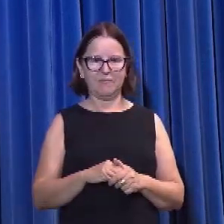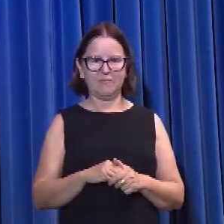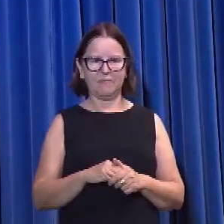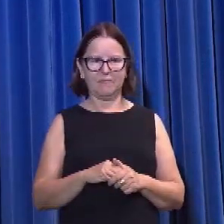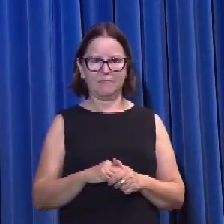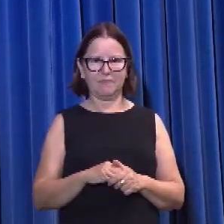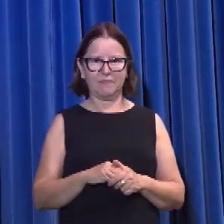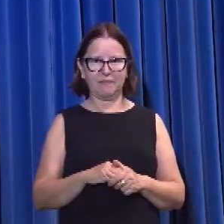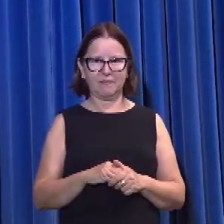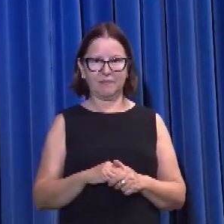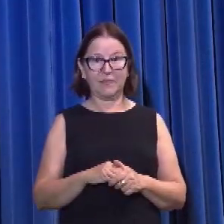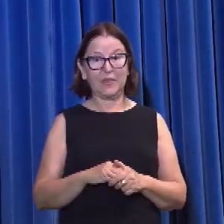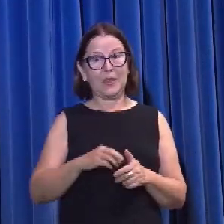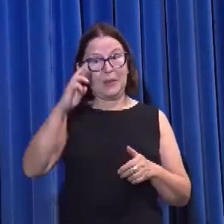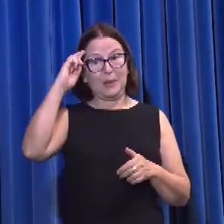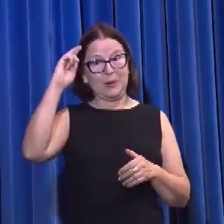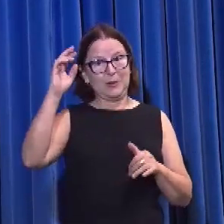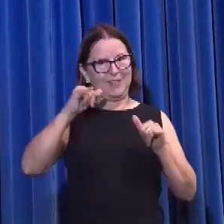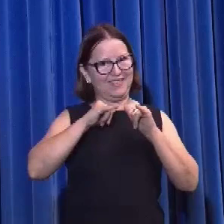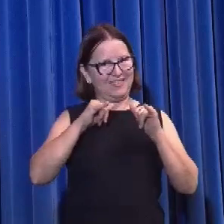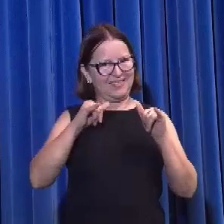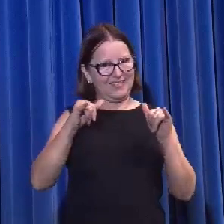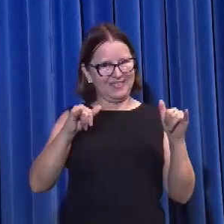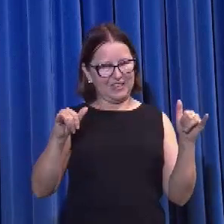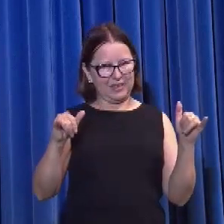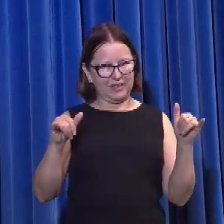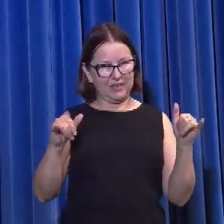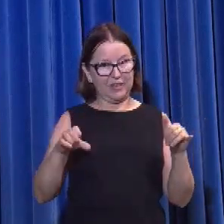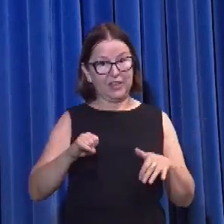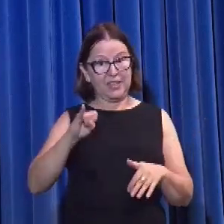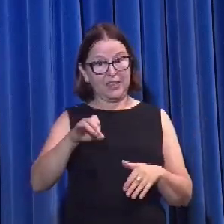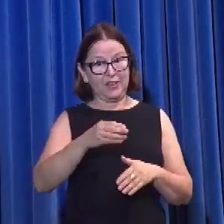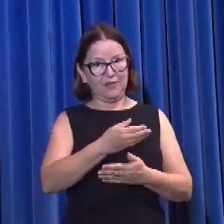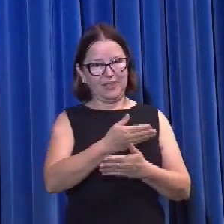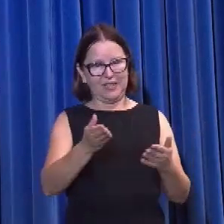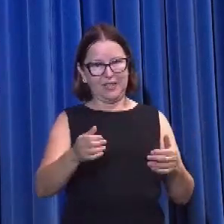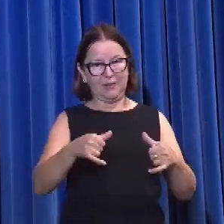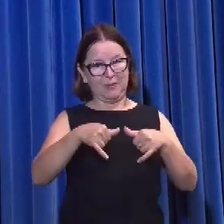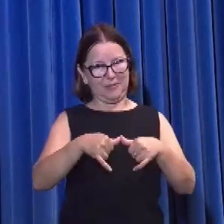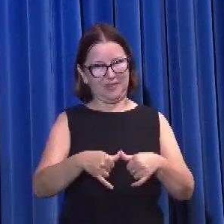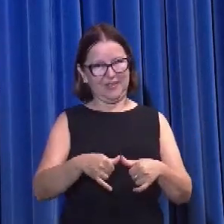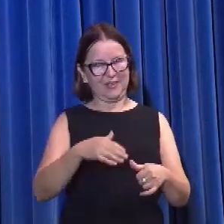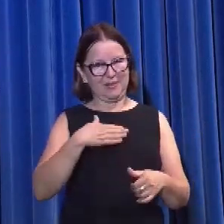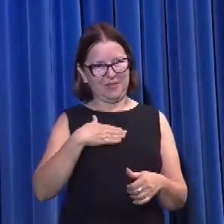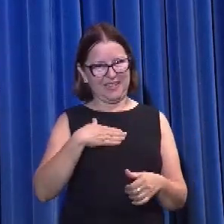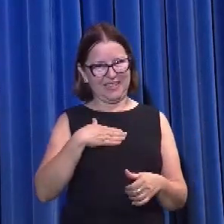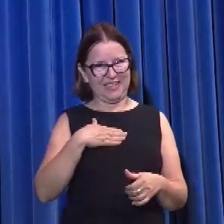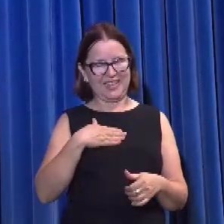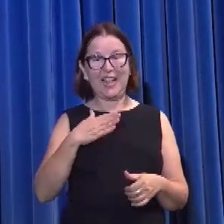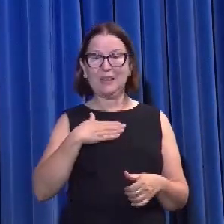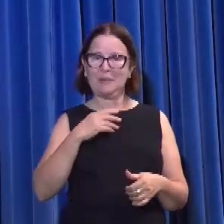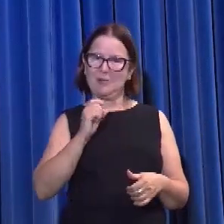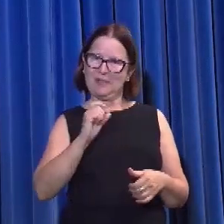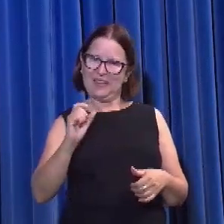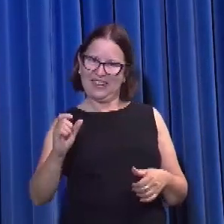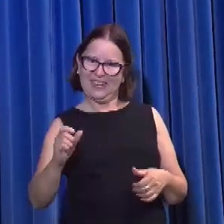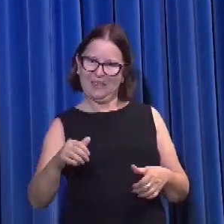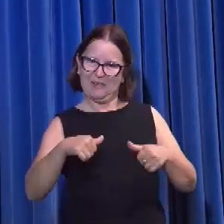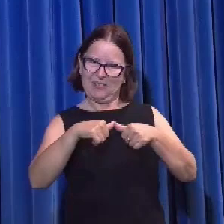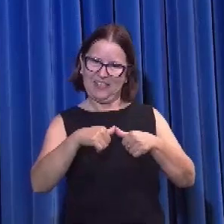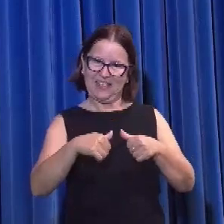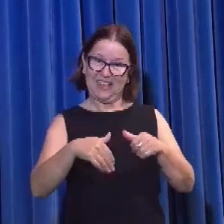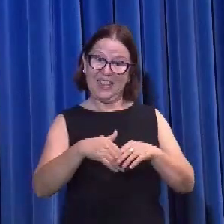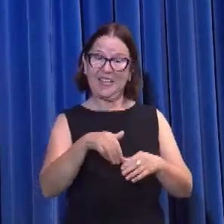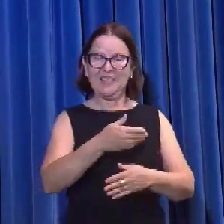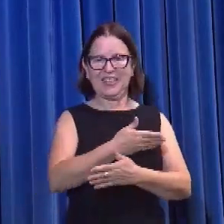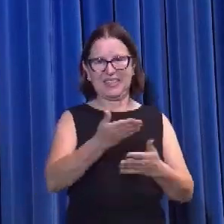E o Senhor está dizendo aqui, olha, se vocês permanecerem em mim e as minhas palavras permanecerem em